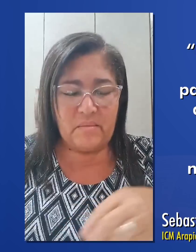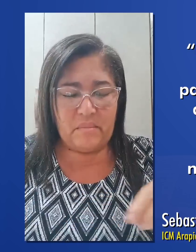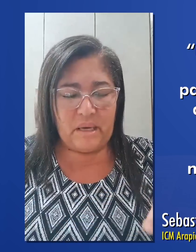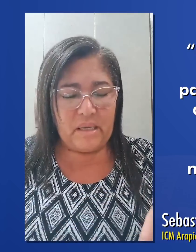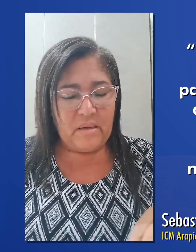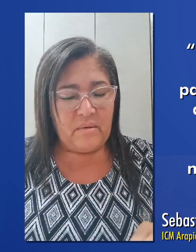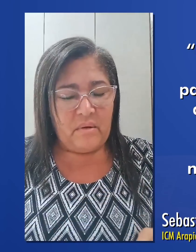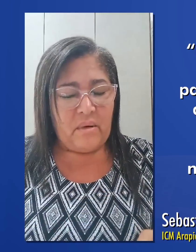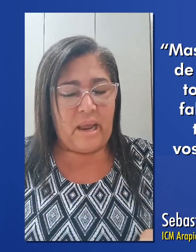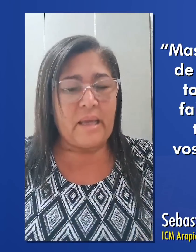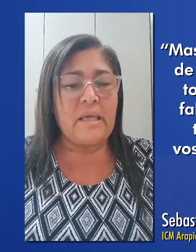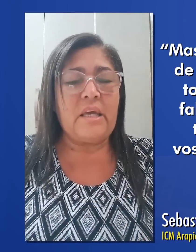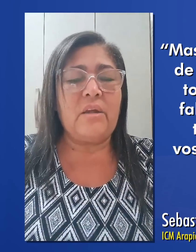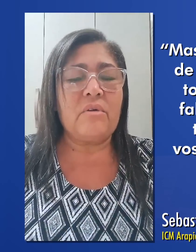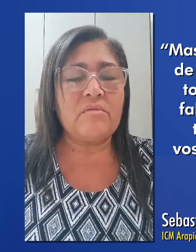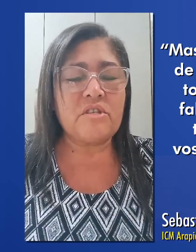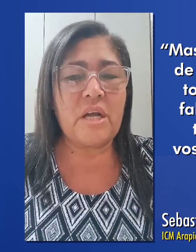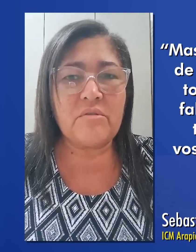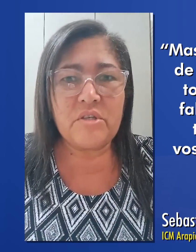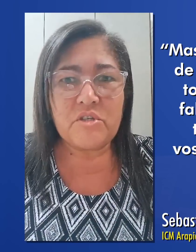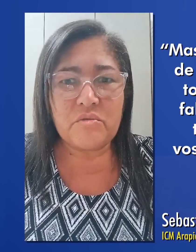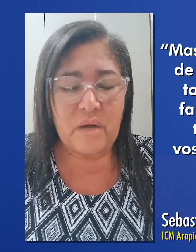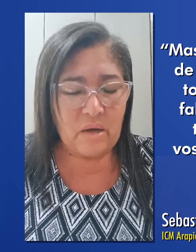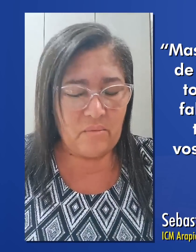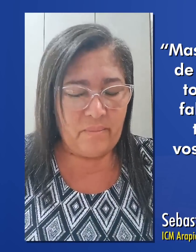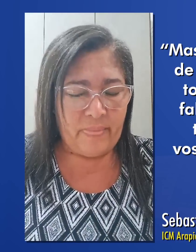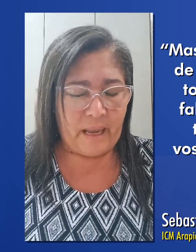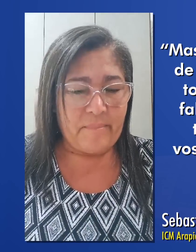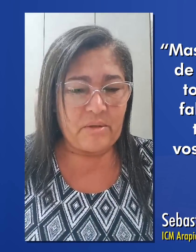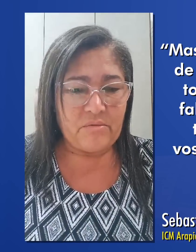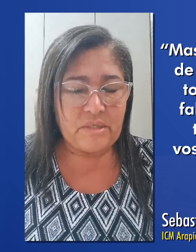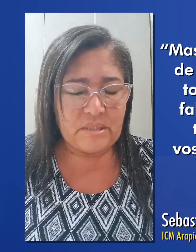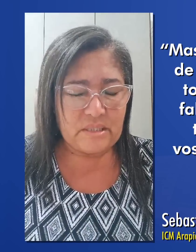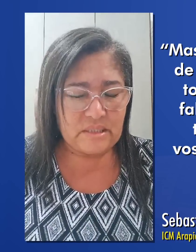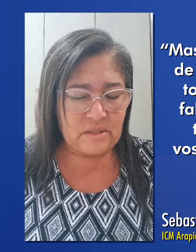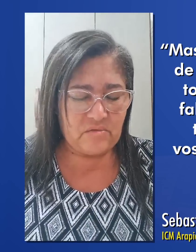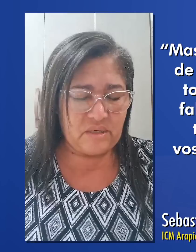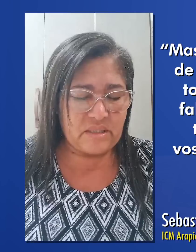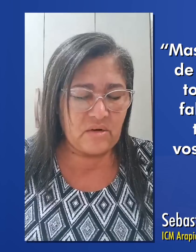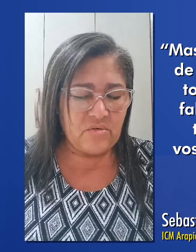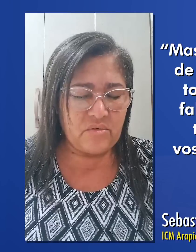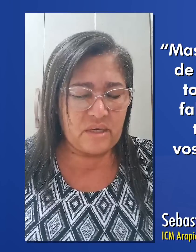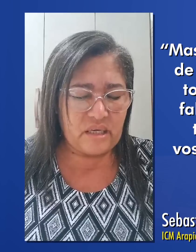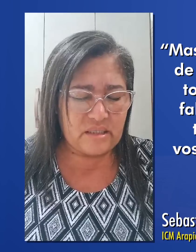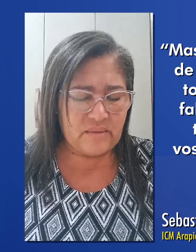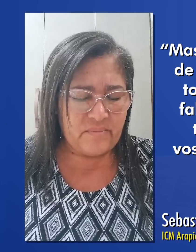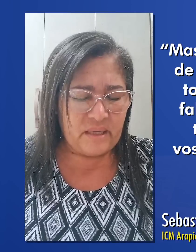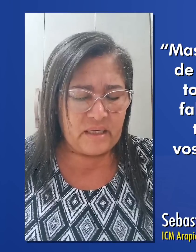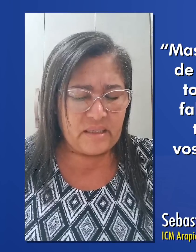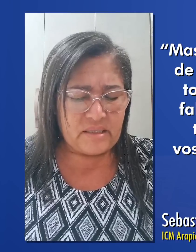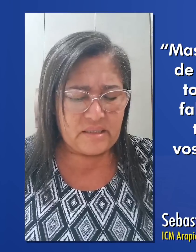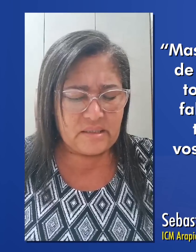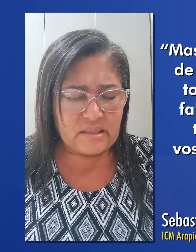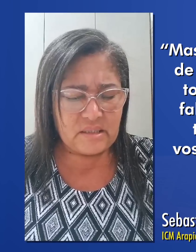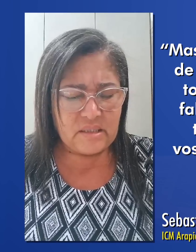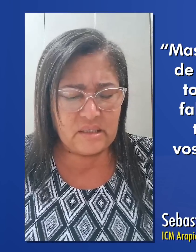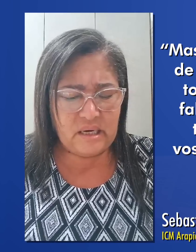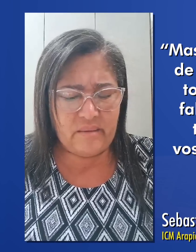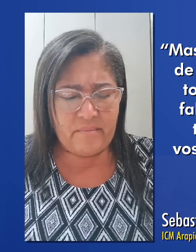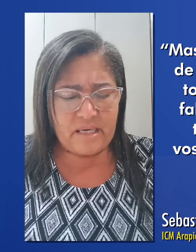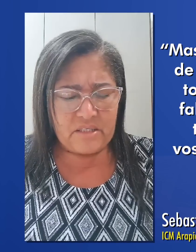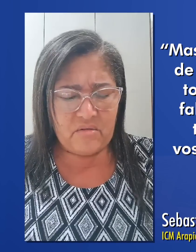como também aqui no Evangelho de João, capítulo 16, no versículo 13, que diz